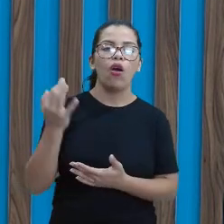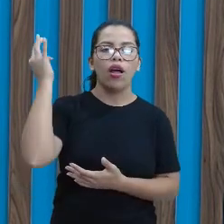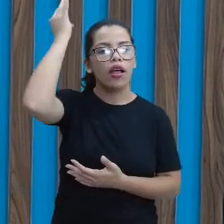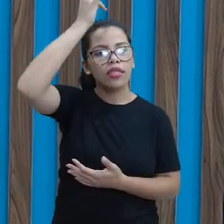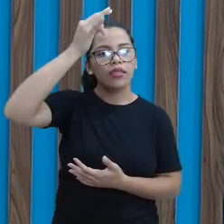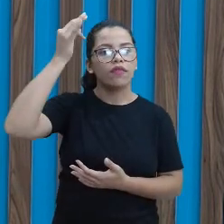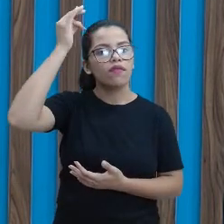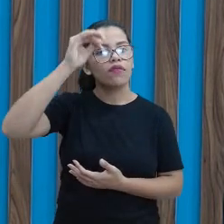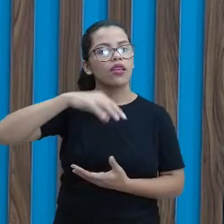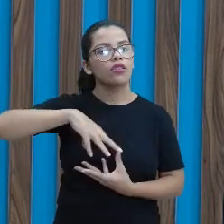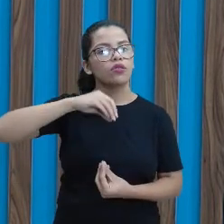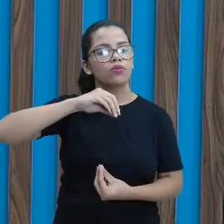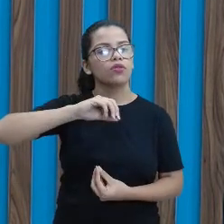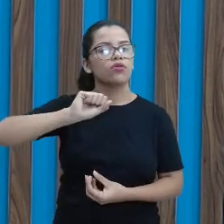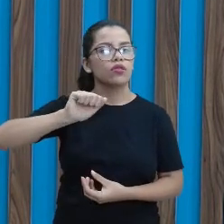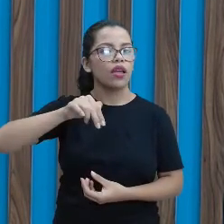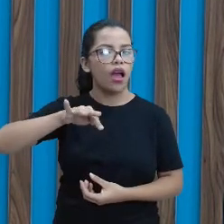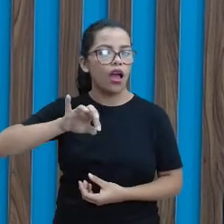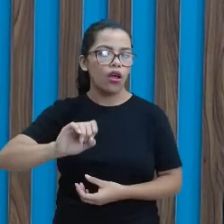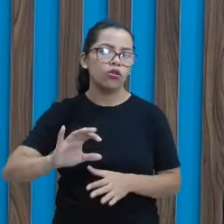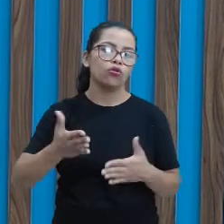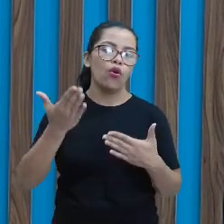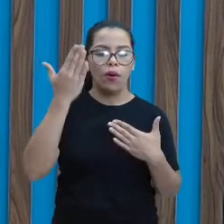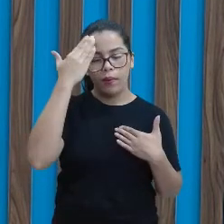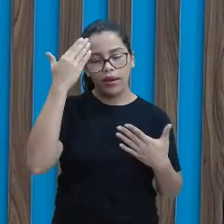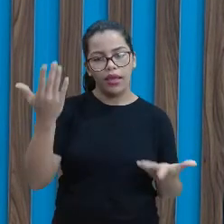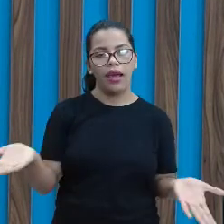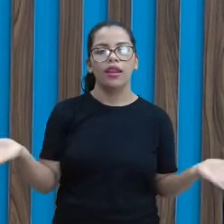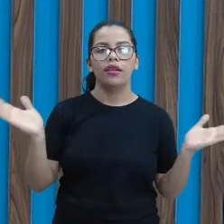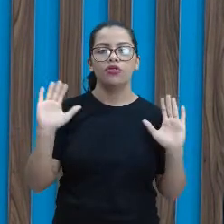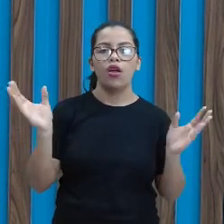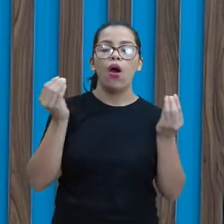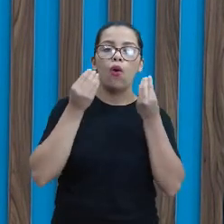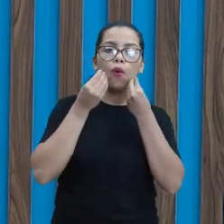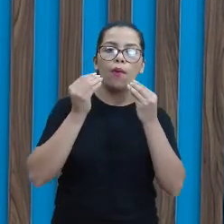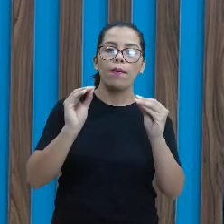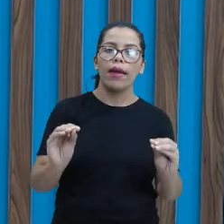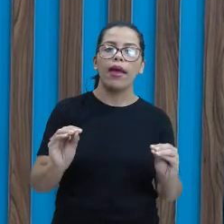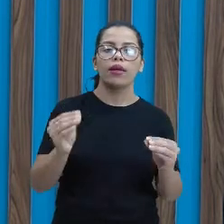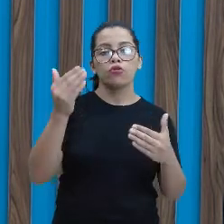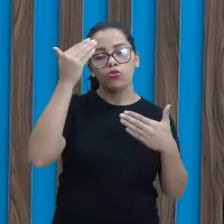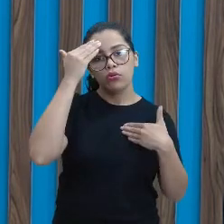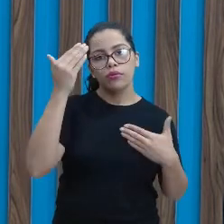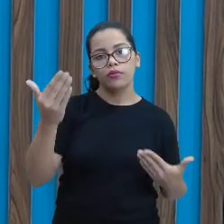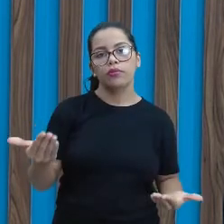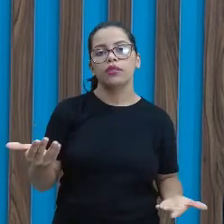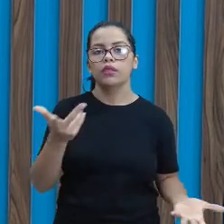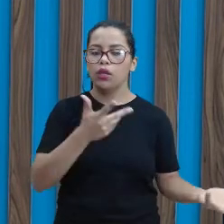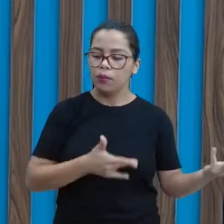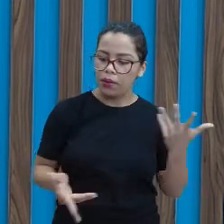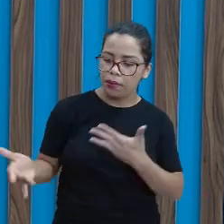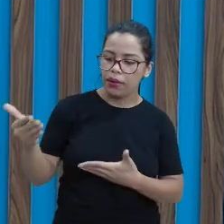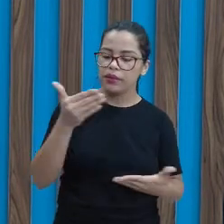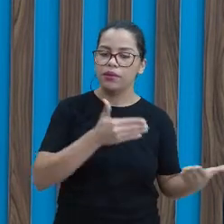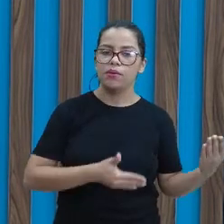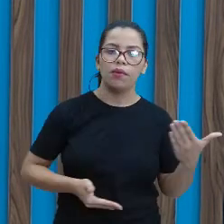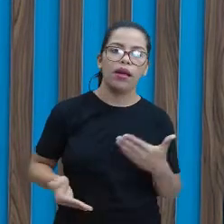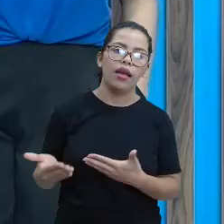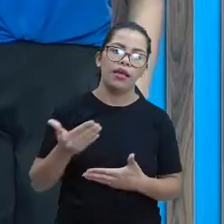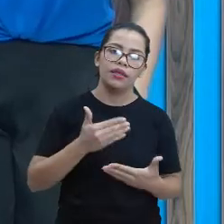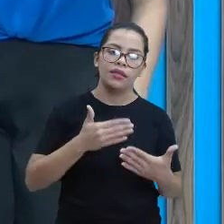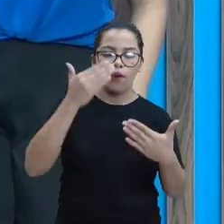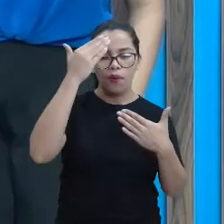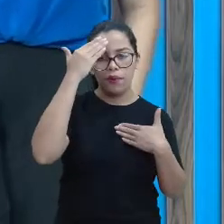aqui presente assistindo a aula. Que tchau, maravilha, pessoal. um beijo, gente. Beijão. Obrigada pelo prestígio,